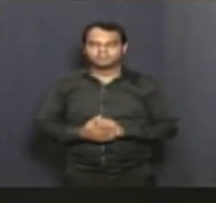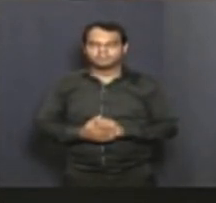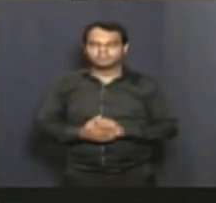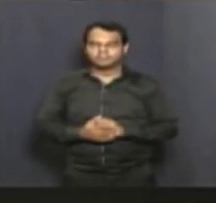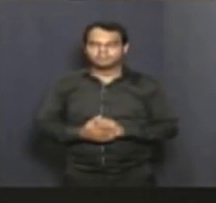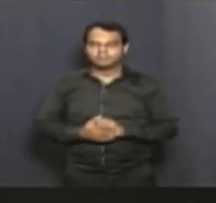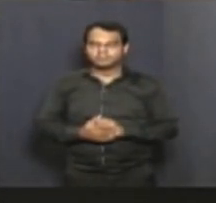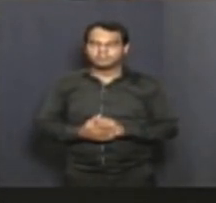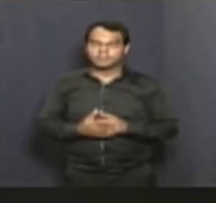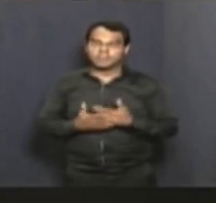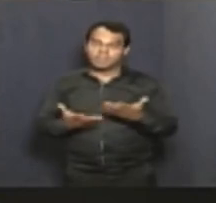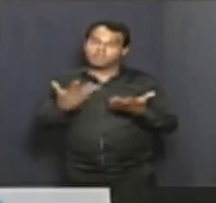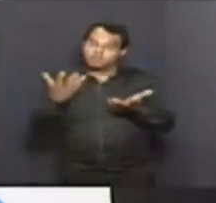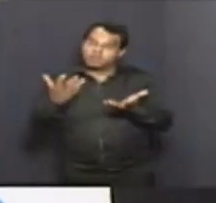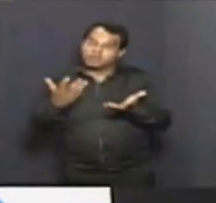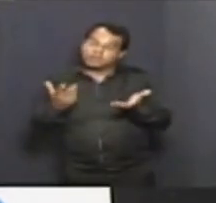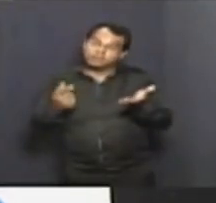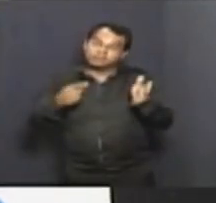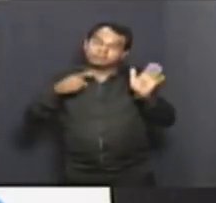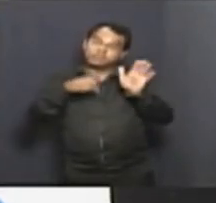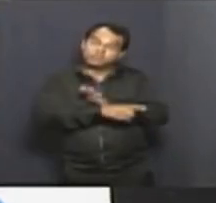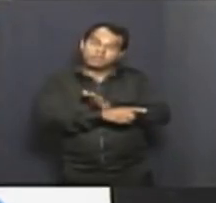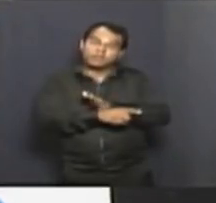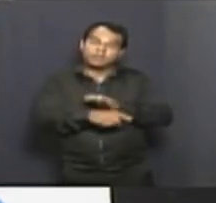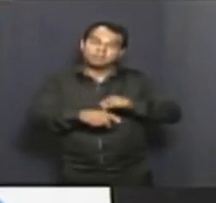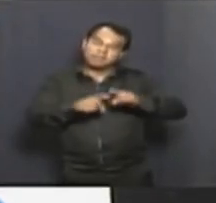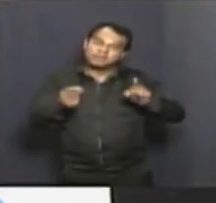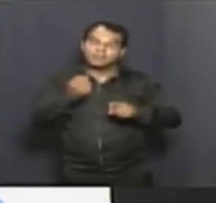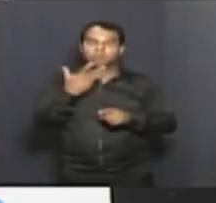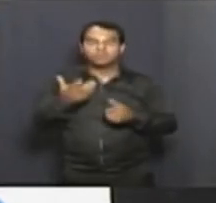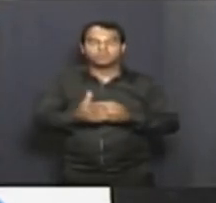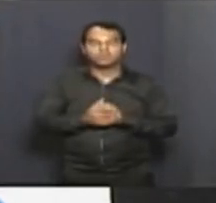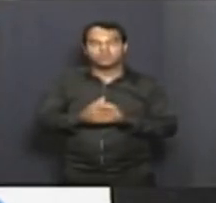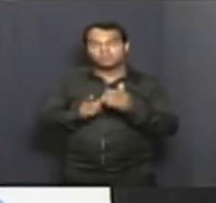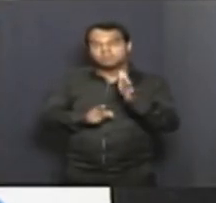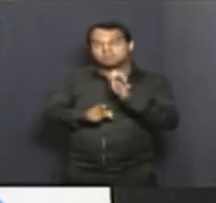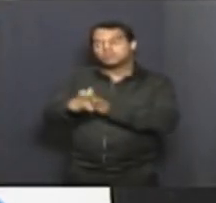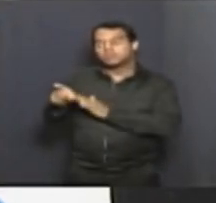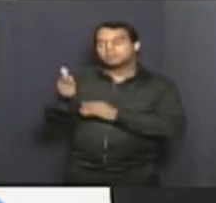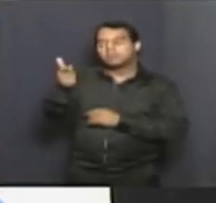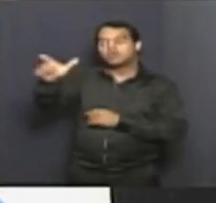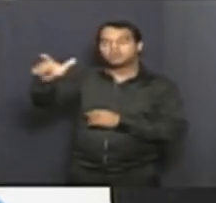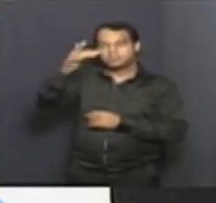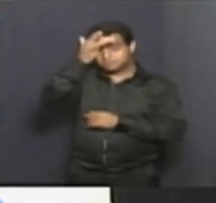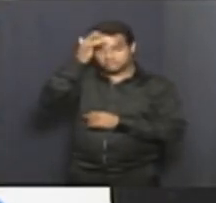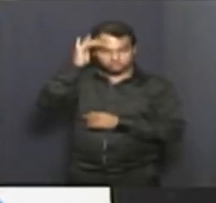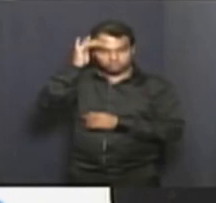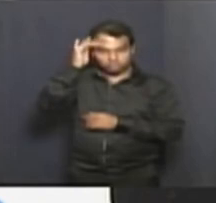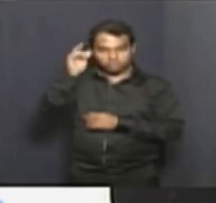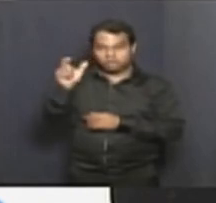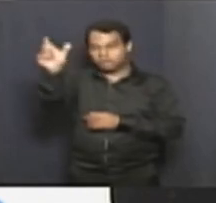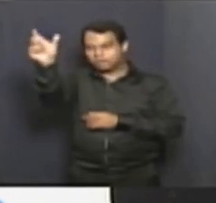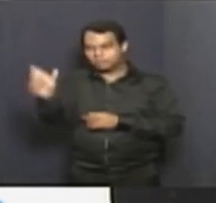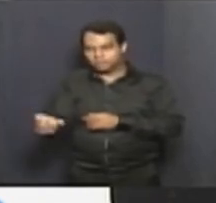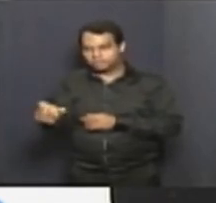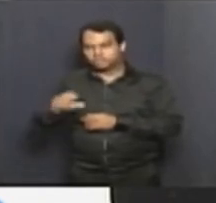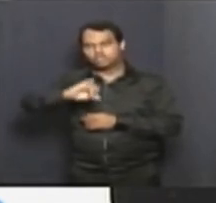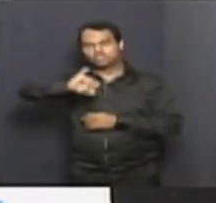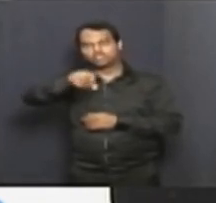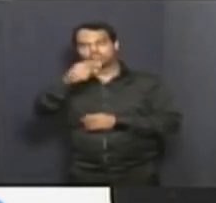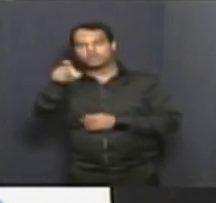gostaria de fazer a pergunta mas então eu vou perguntar aqui para o candidato joão